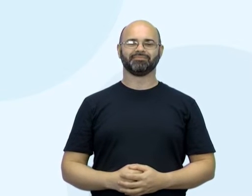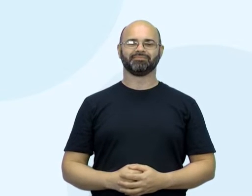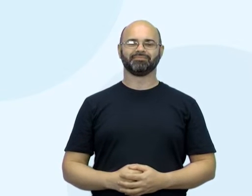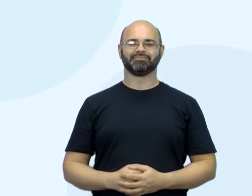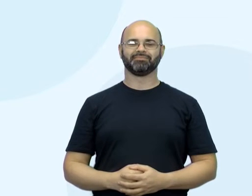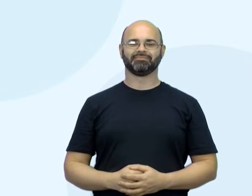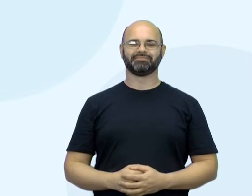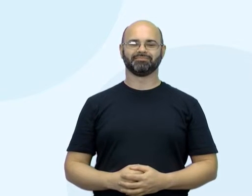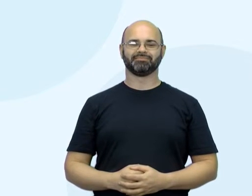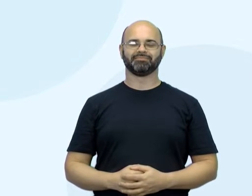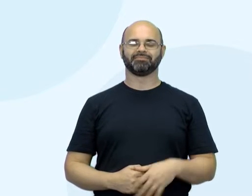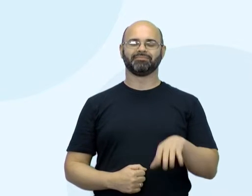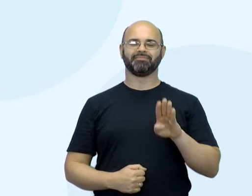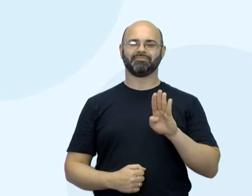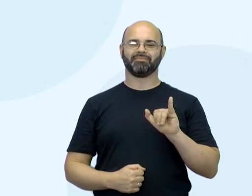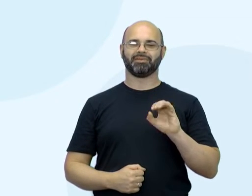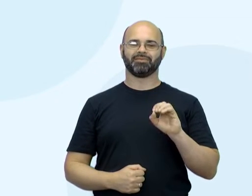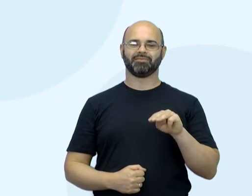biomecânica.